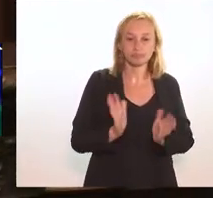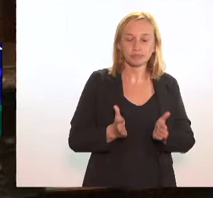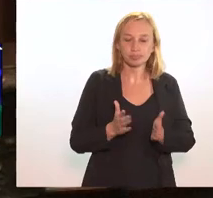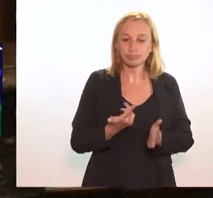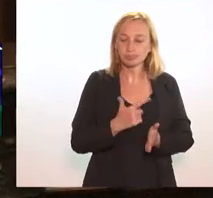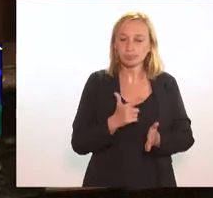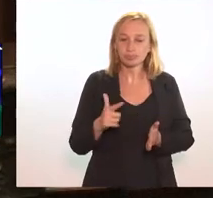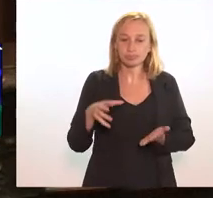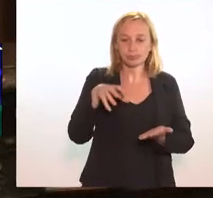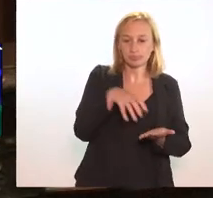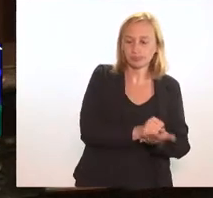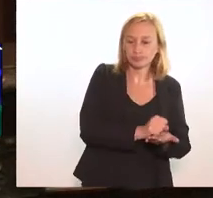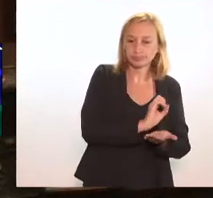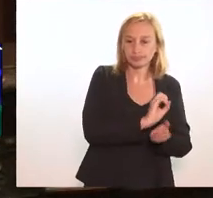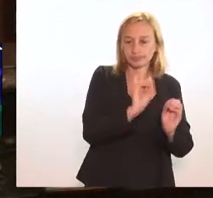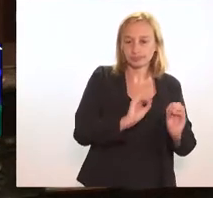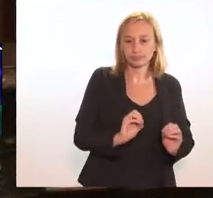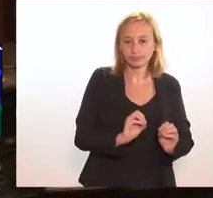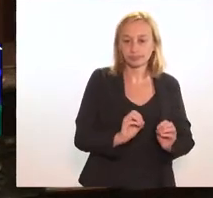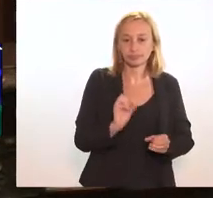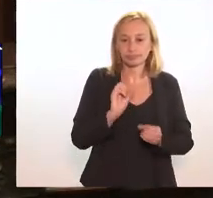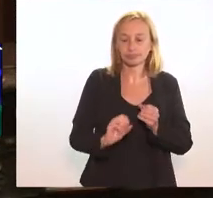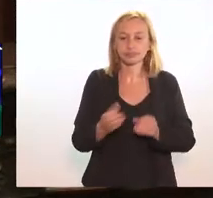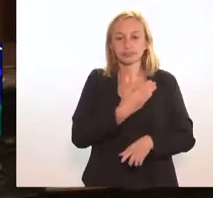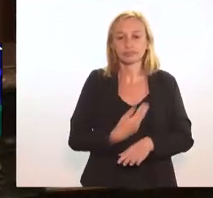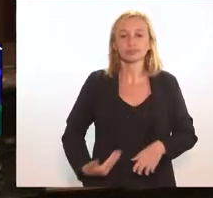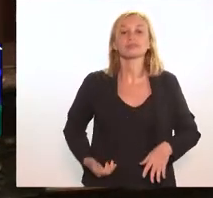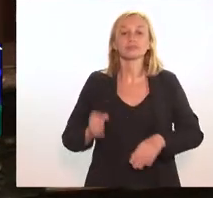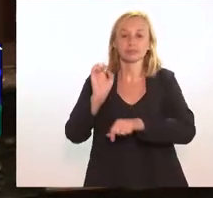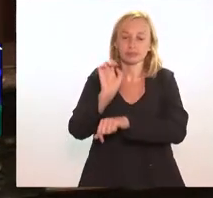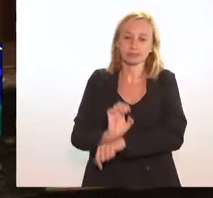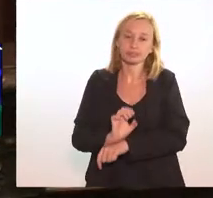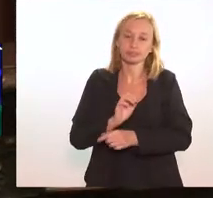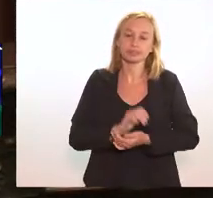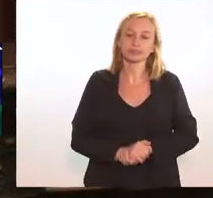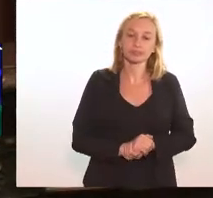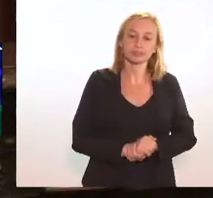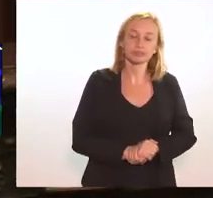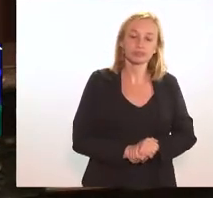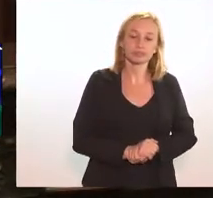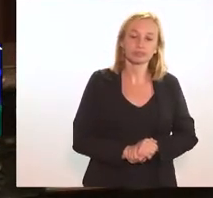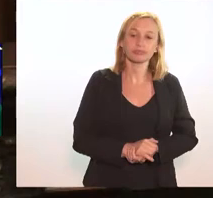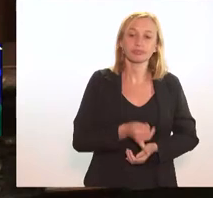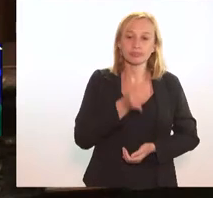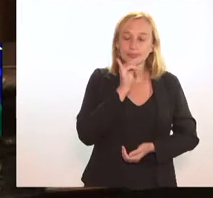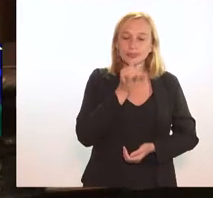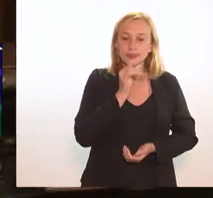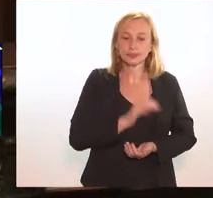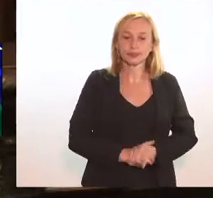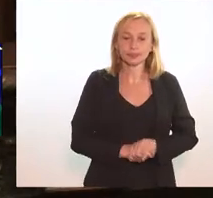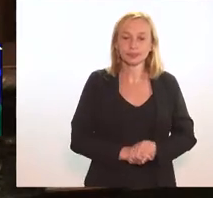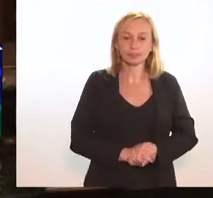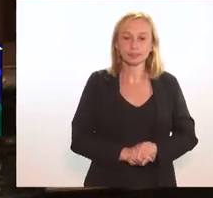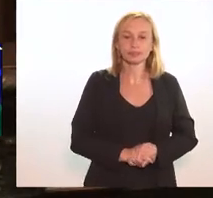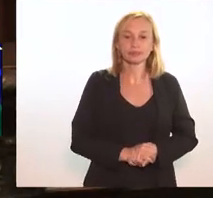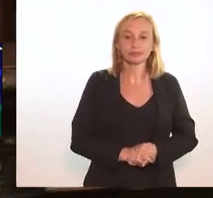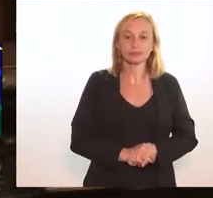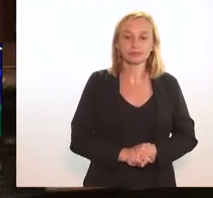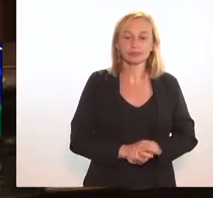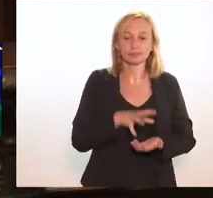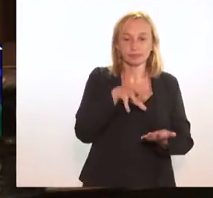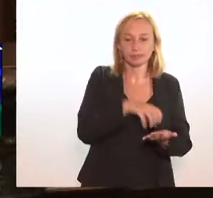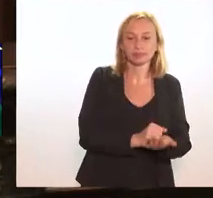nenhum cadastro feito pelo governo do estado, em nenhum cadastro, como, por exemplo, que a gente tem, que é um